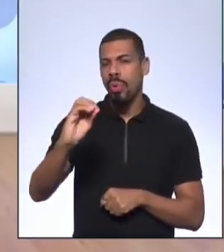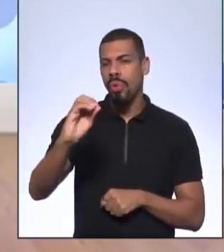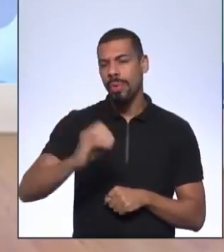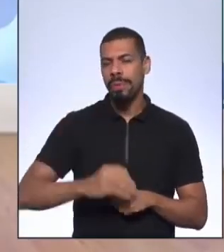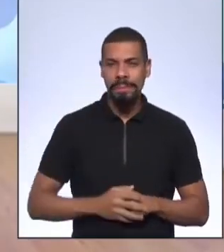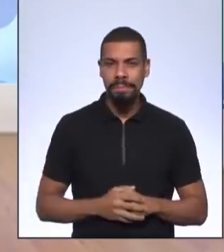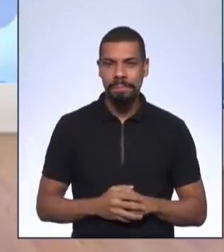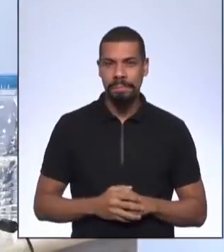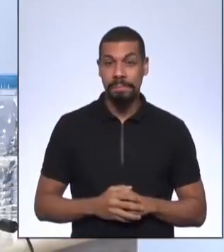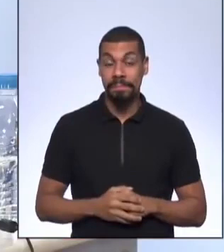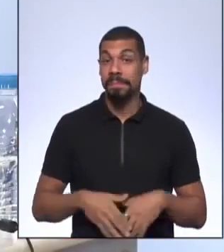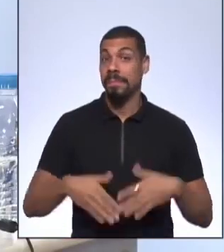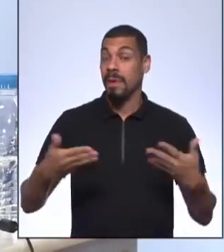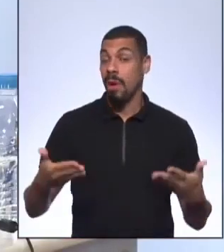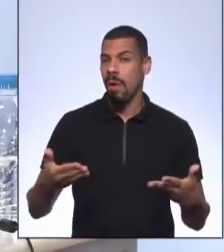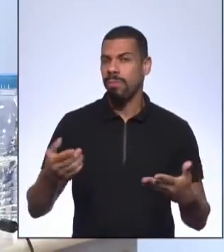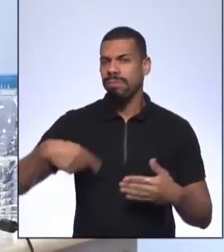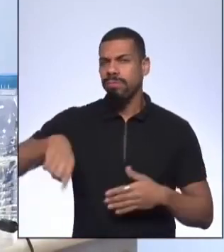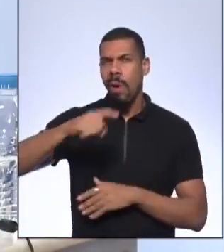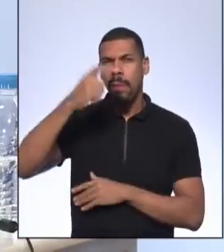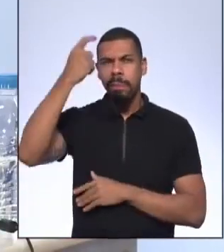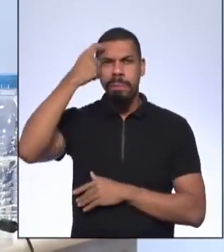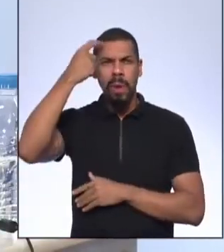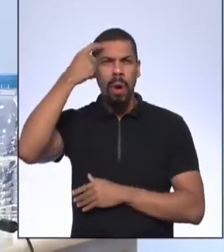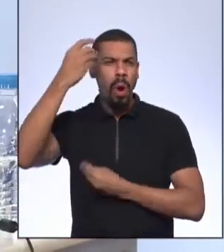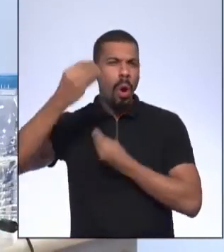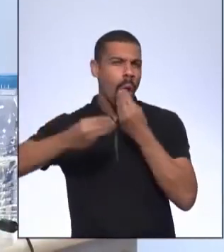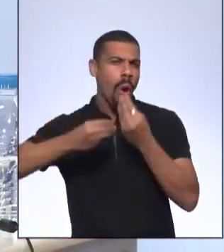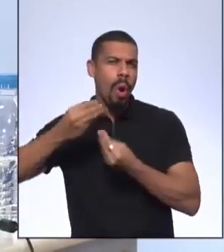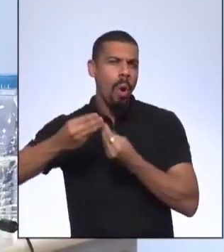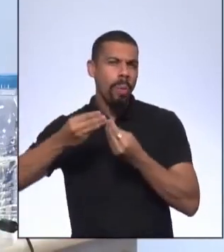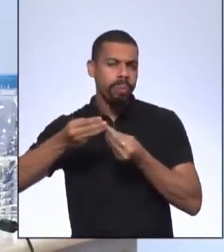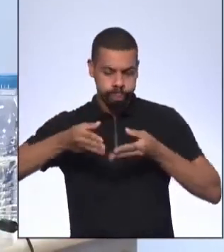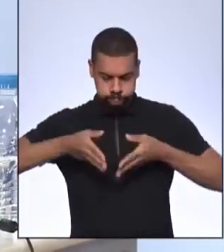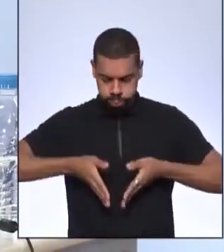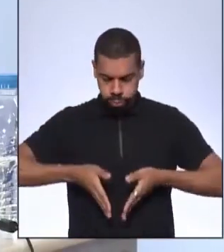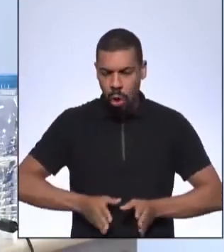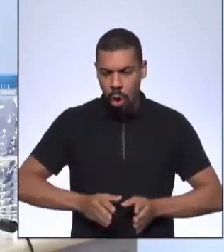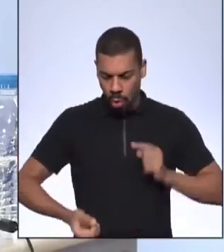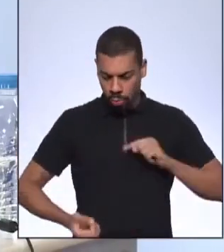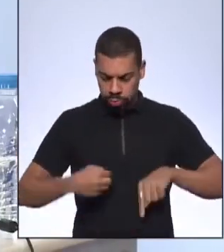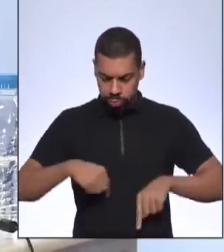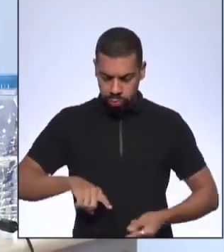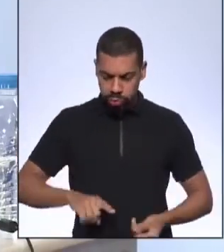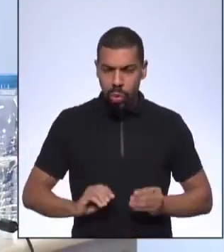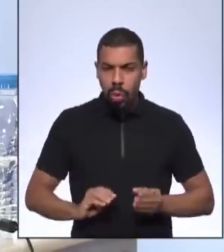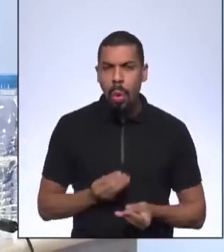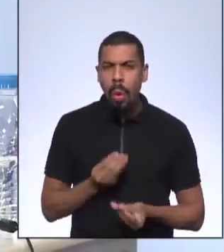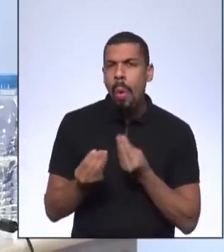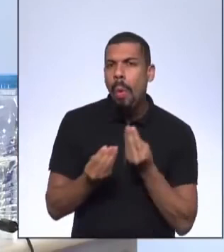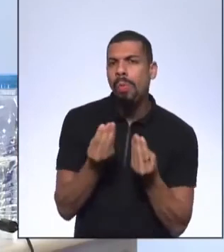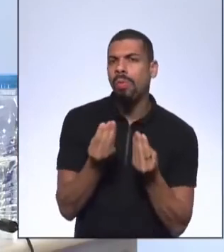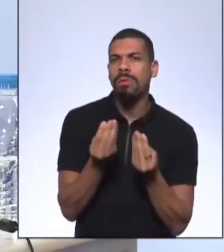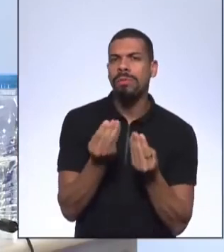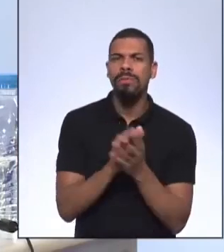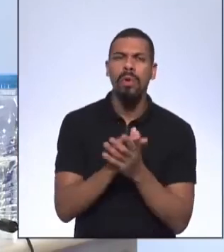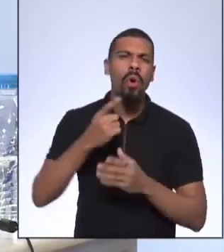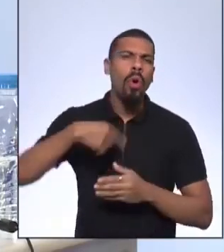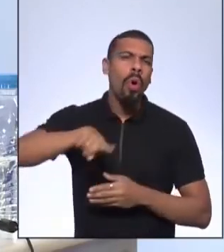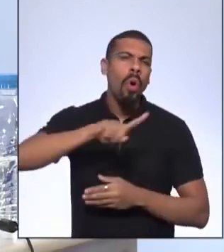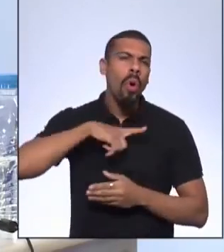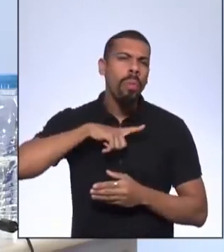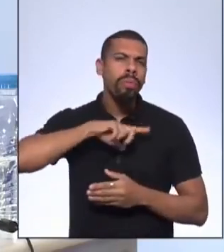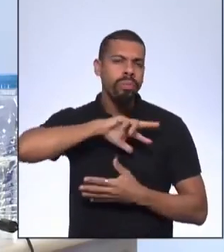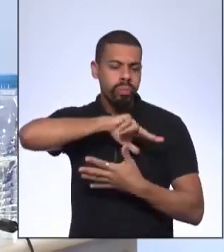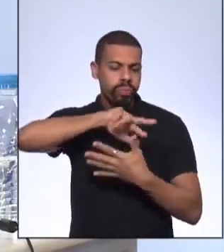Vamos lá. Quando nós pensamos em como nós fomos formados, né, como que nós nascemos, como nós fomos produzidos e os outros